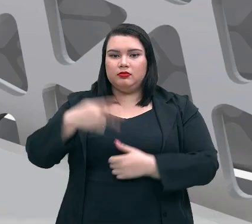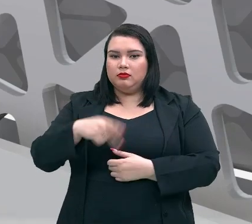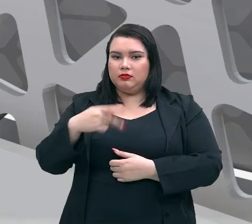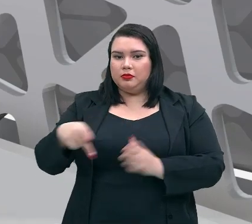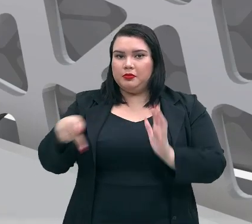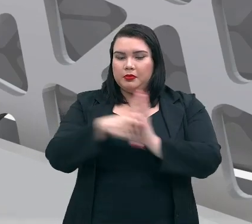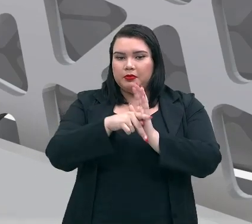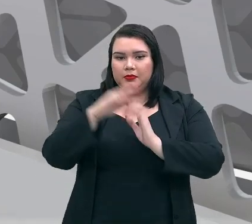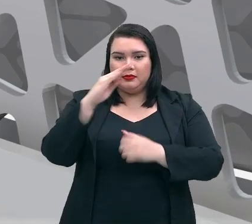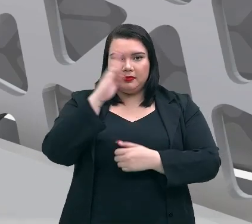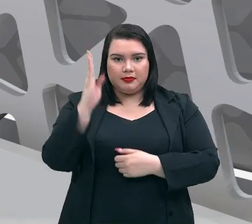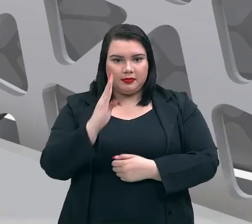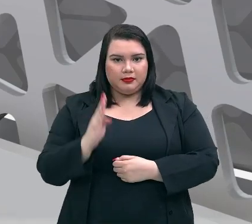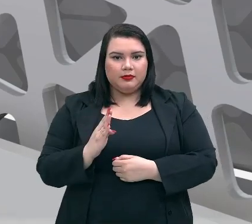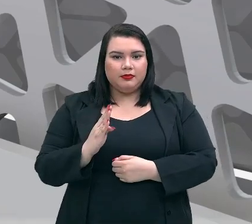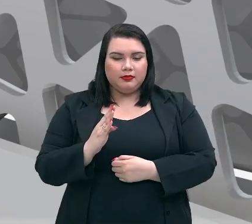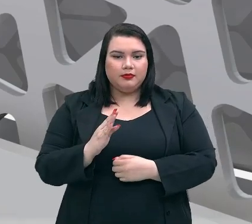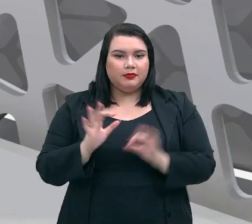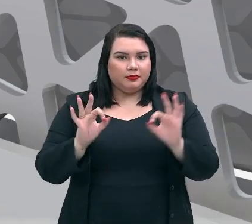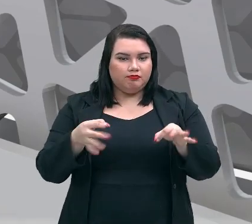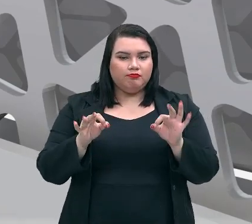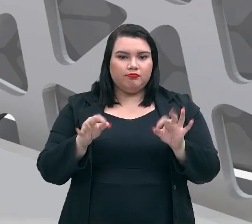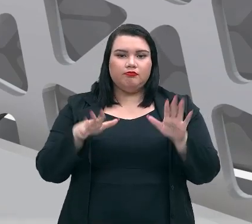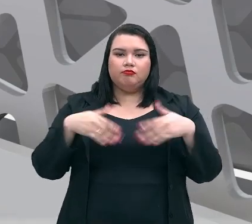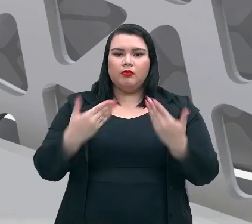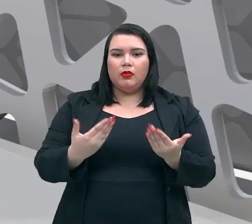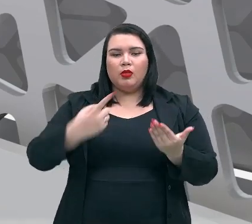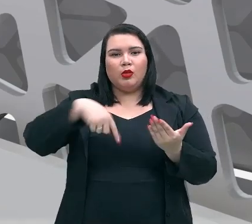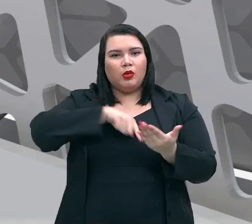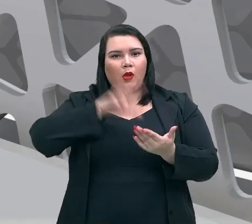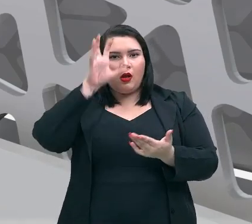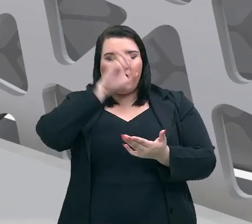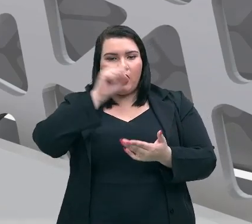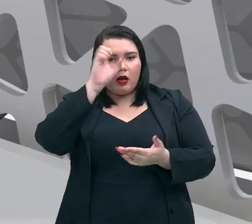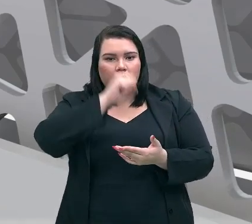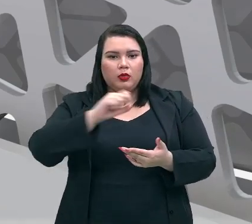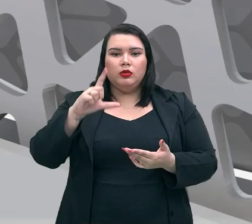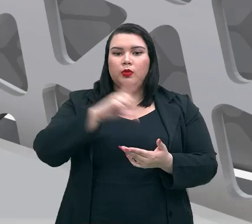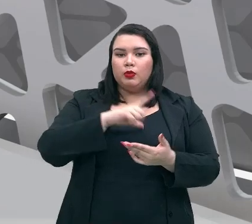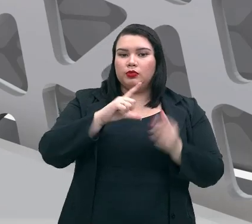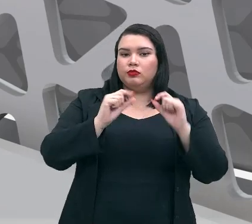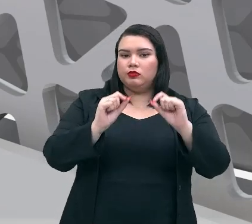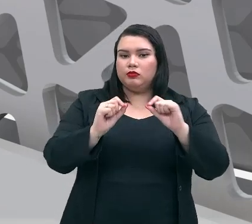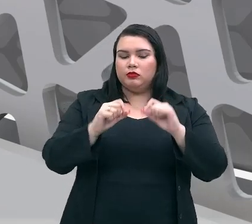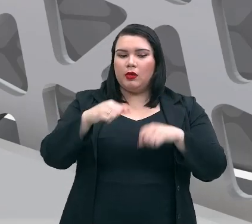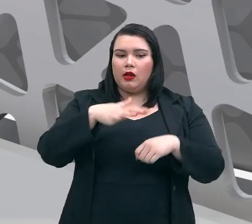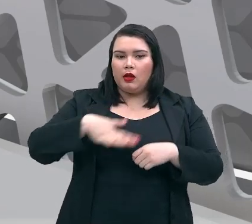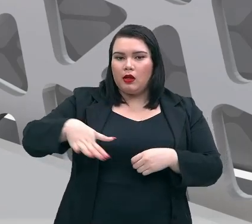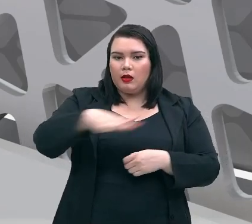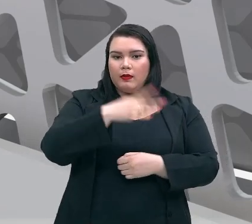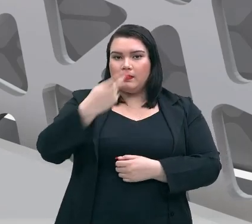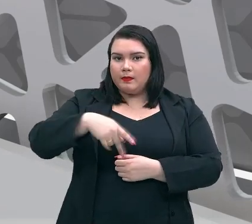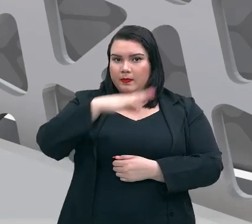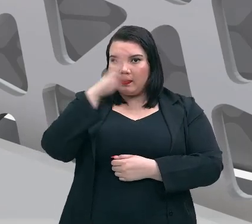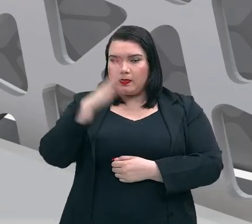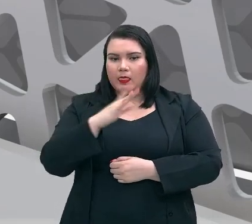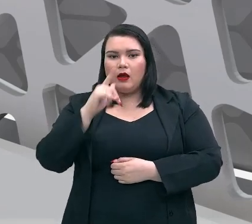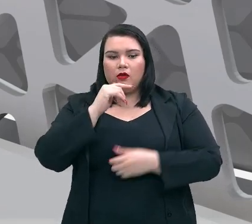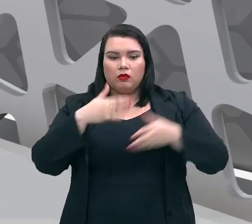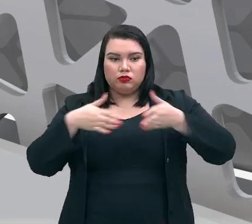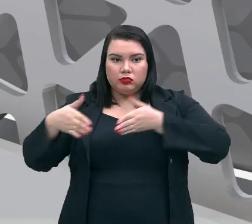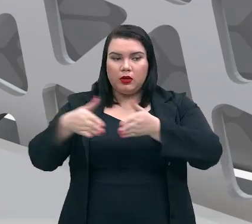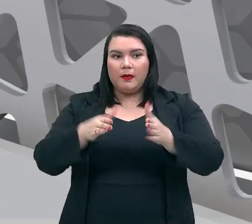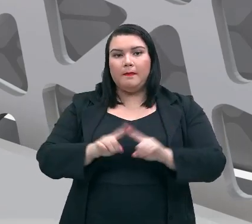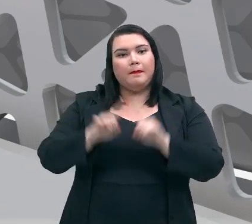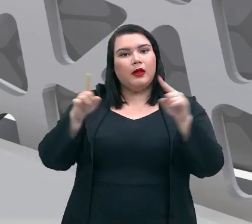território brasileiro, tá? Então, a gente vai verificar que vai estar aí uma grande área em território brasileiro, tá? Mas